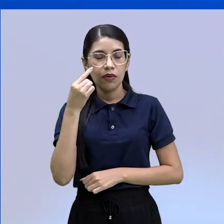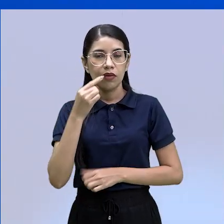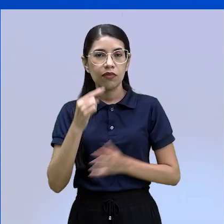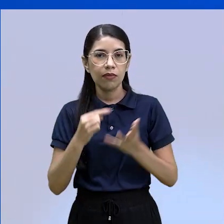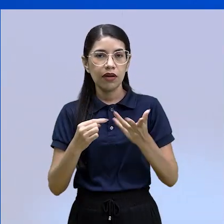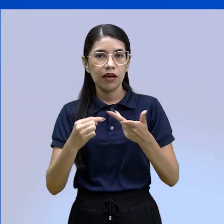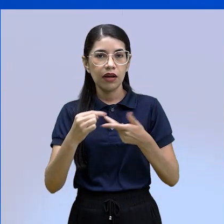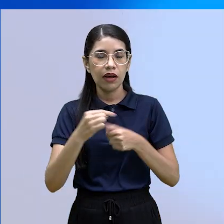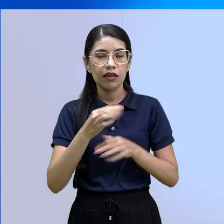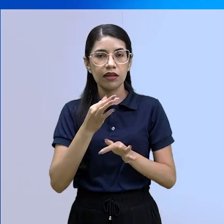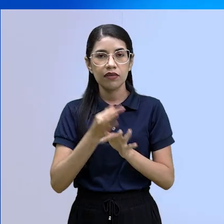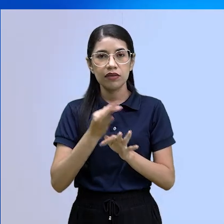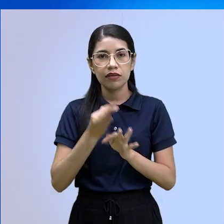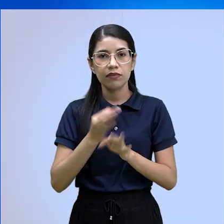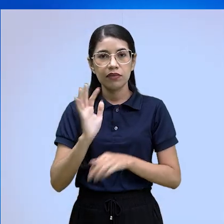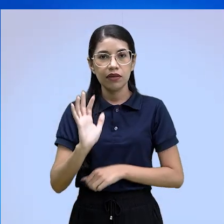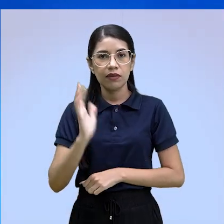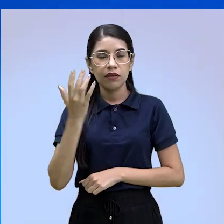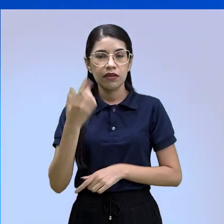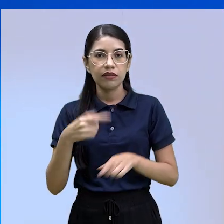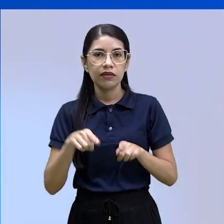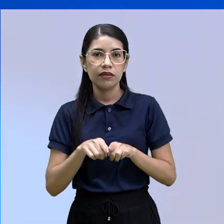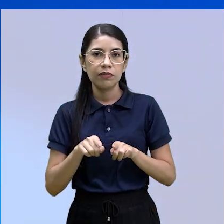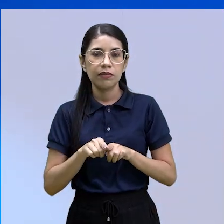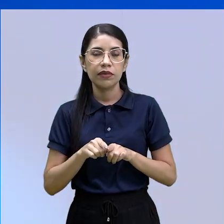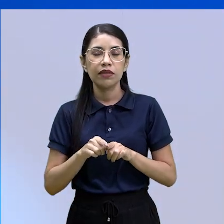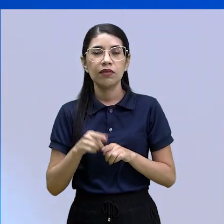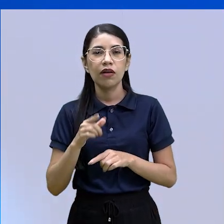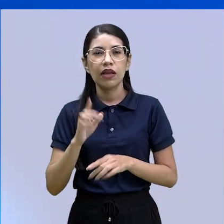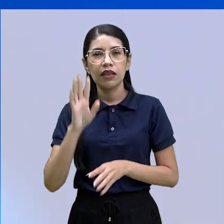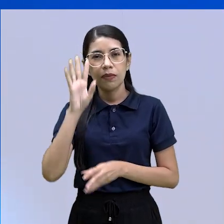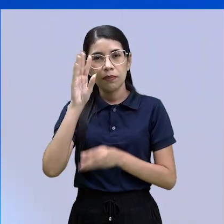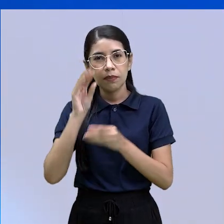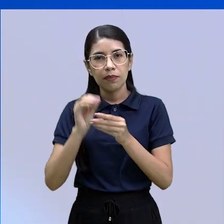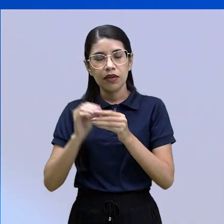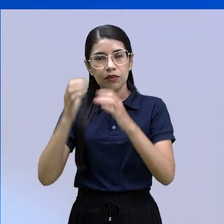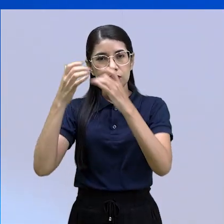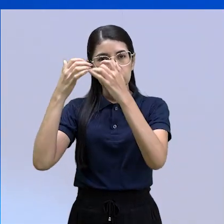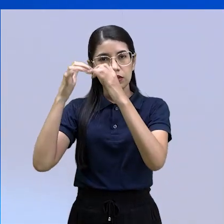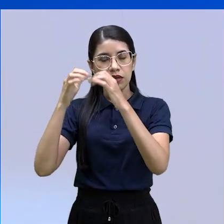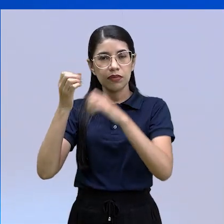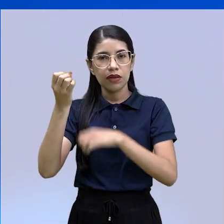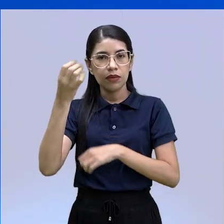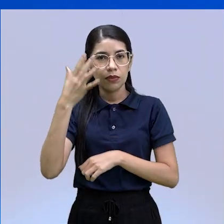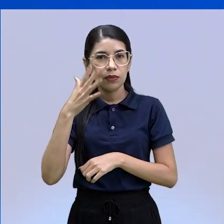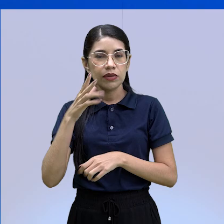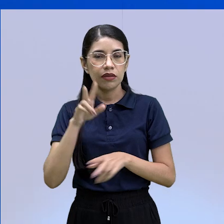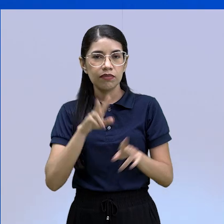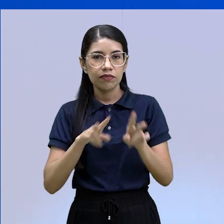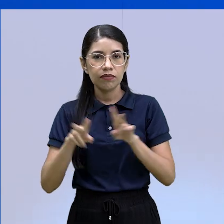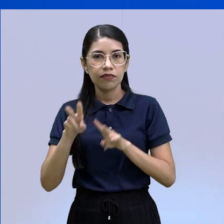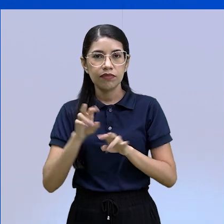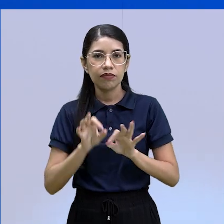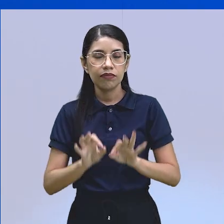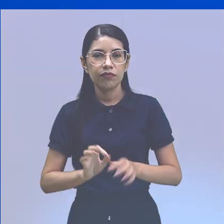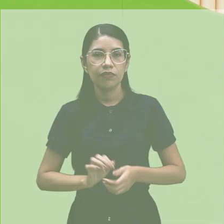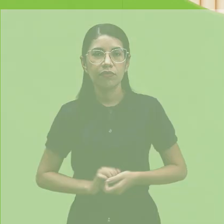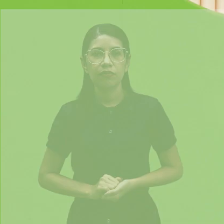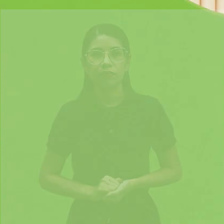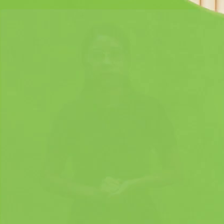fatores físicos que ocorrem. E aí nós temos uma interpretação cerebral da luz captada pelo olho.